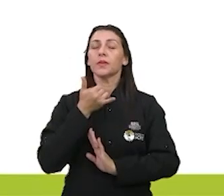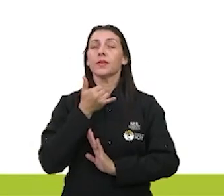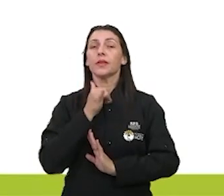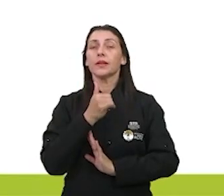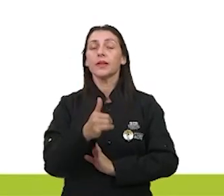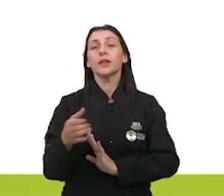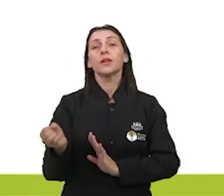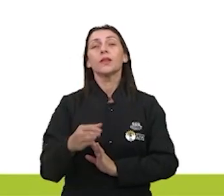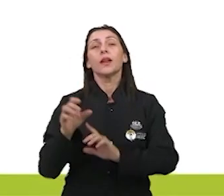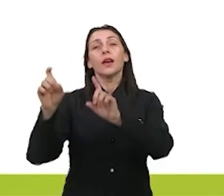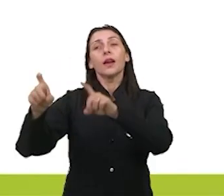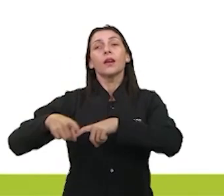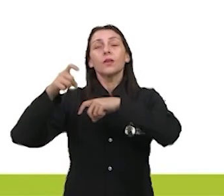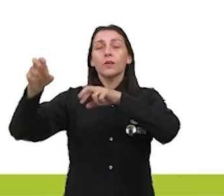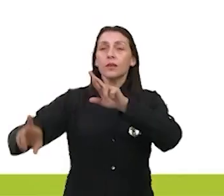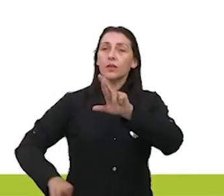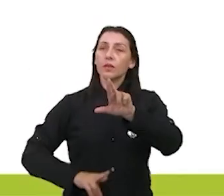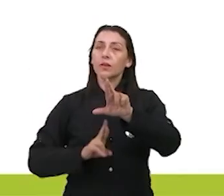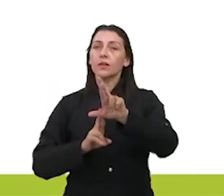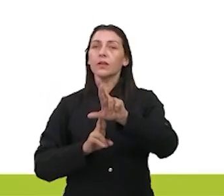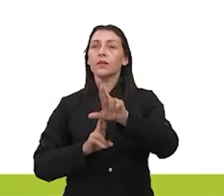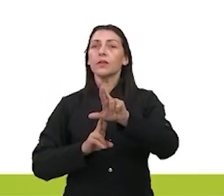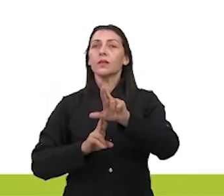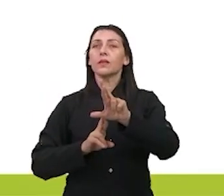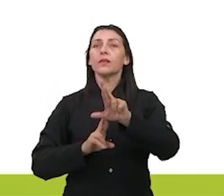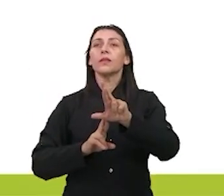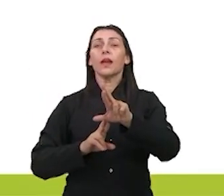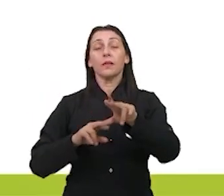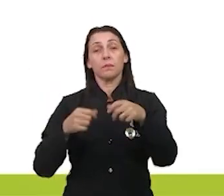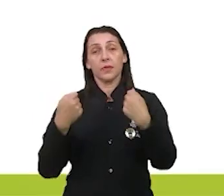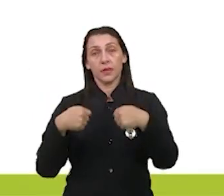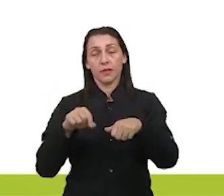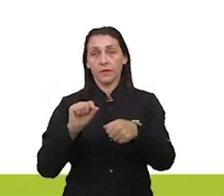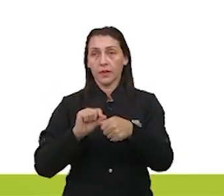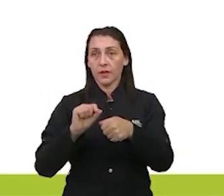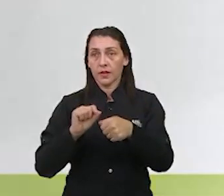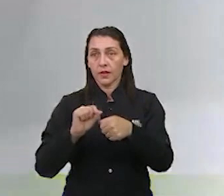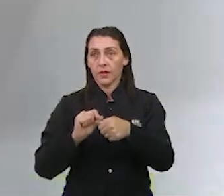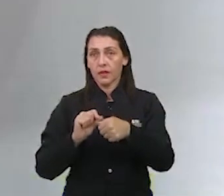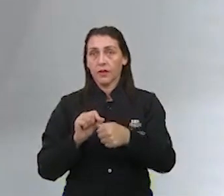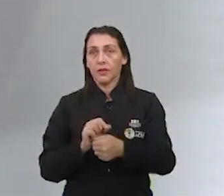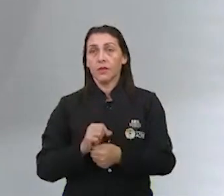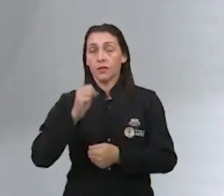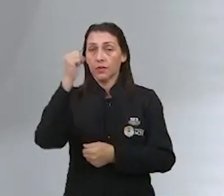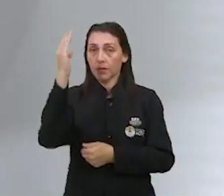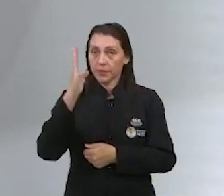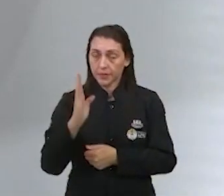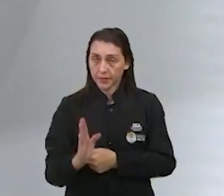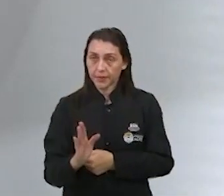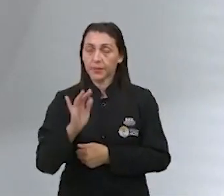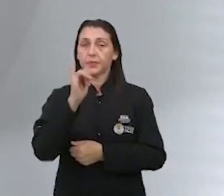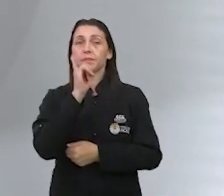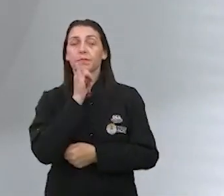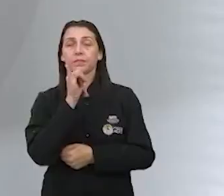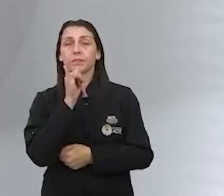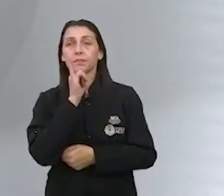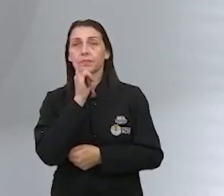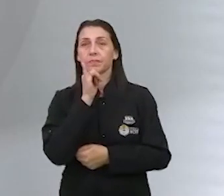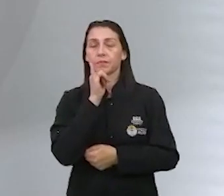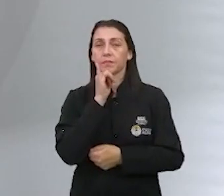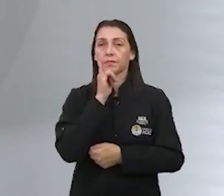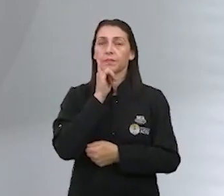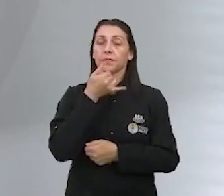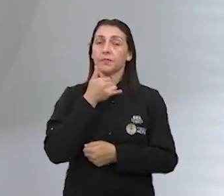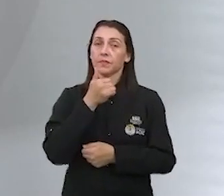renováveis, agricultura sustentável e saneamento estão sendo desenvolvidos. O Brasil é exemplo de energia